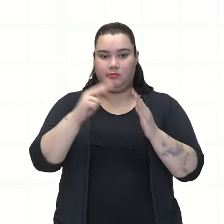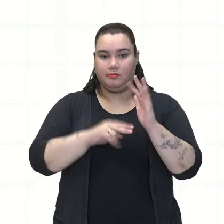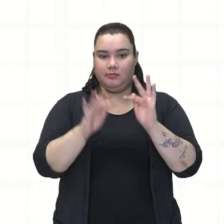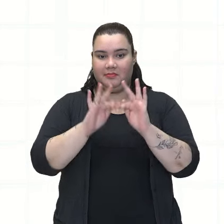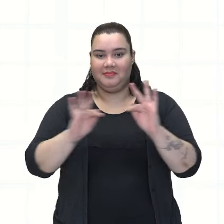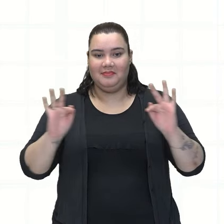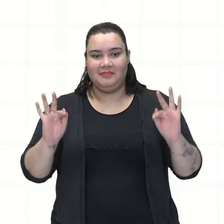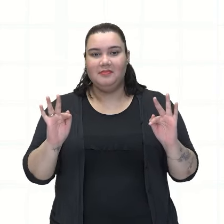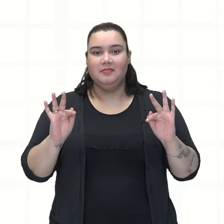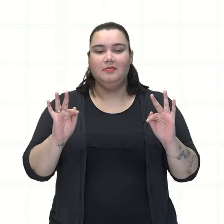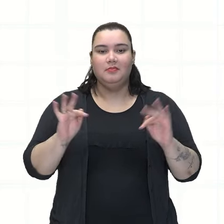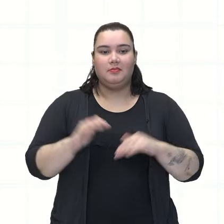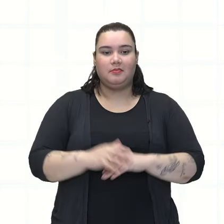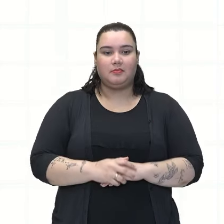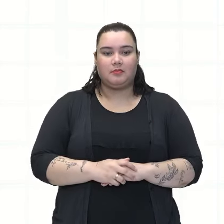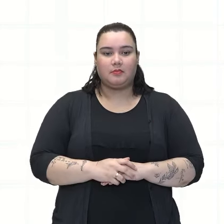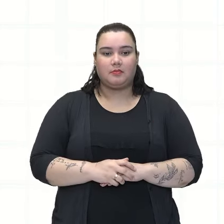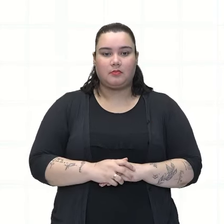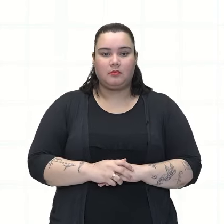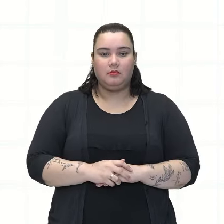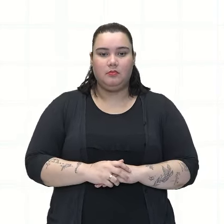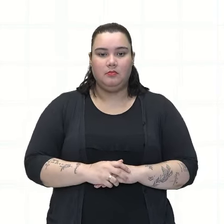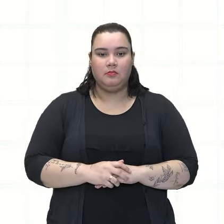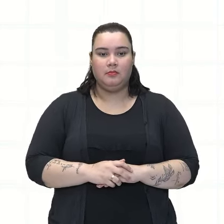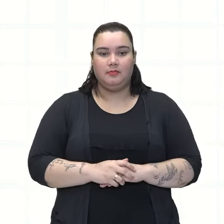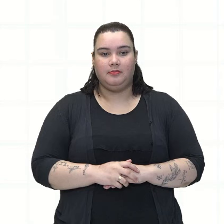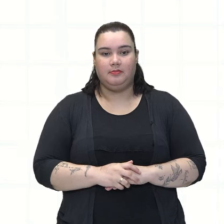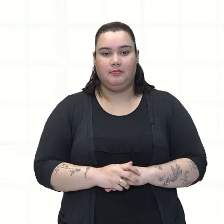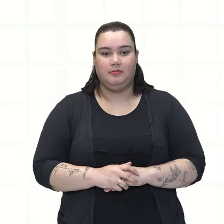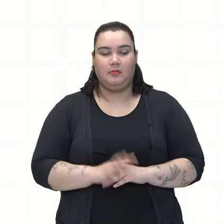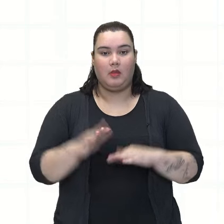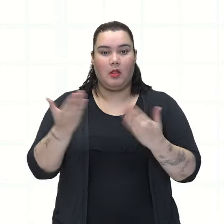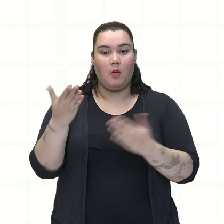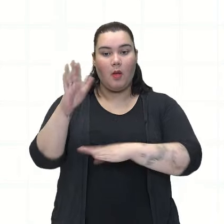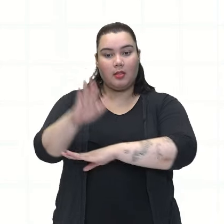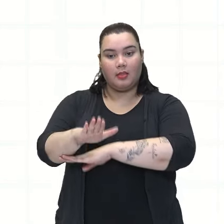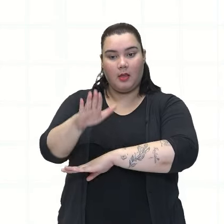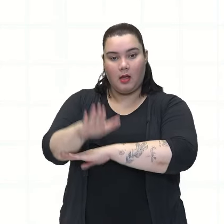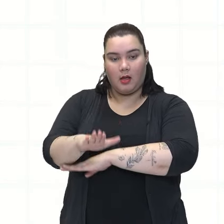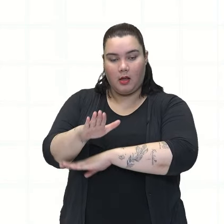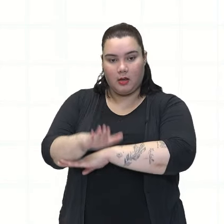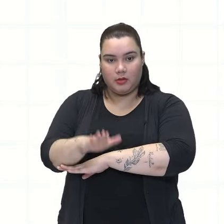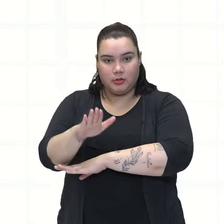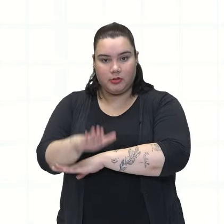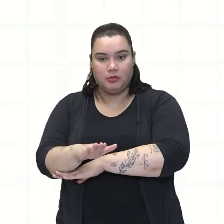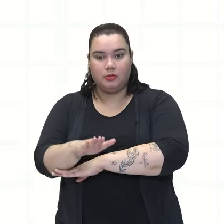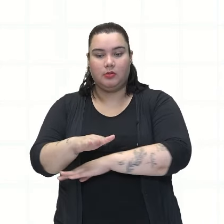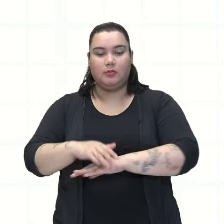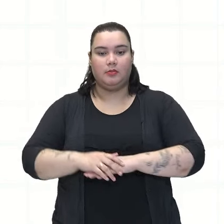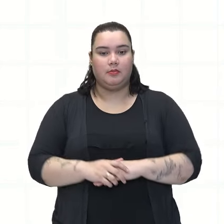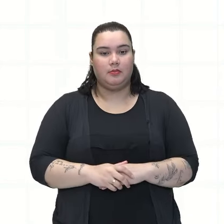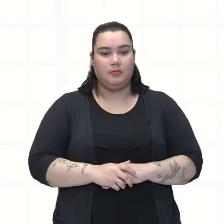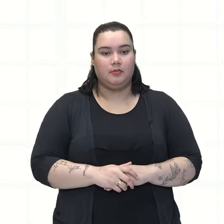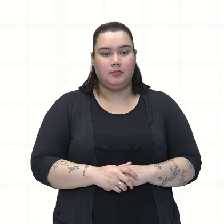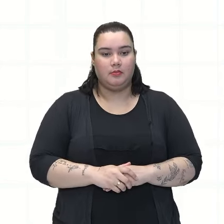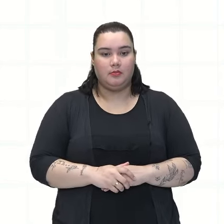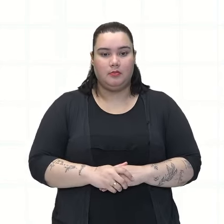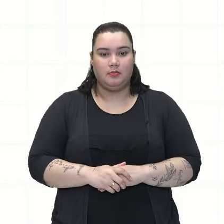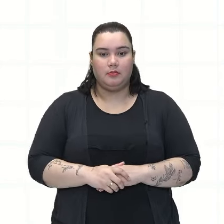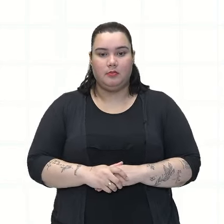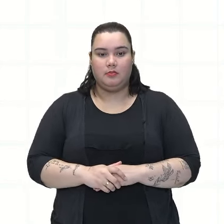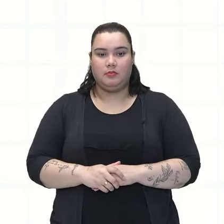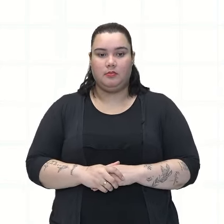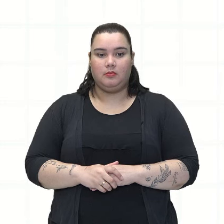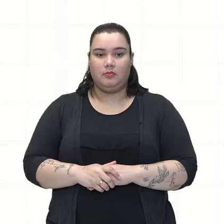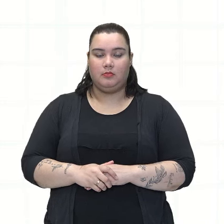não é? Ela disse o seguinte, in the afternoon, que é a parte da tarde, afternoon. I'm going to